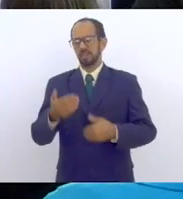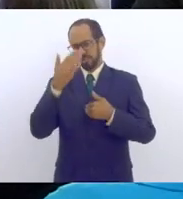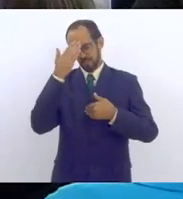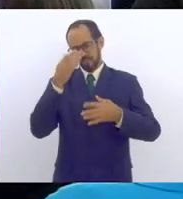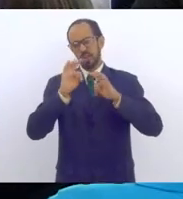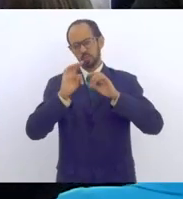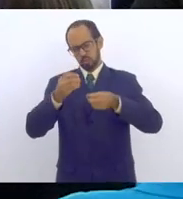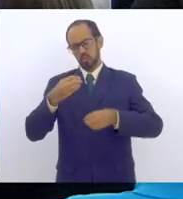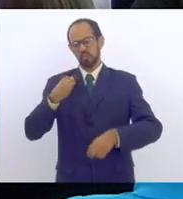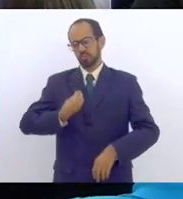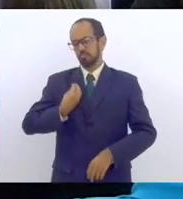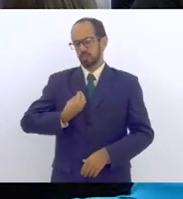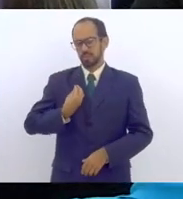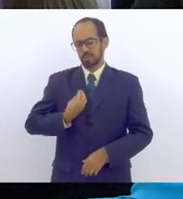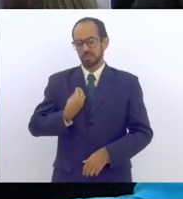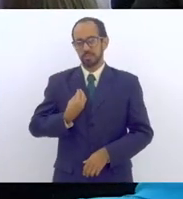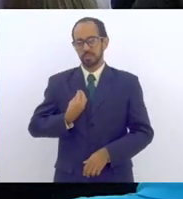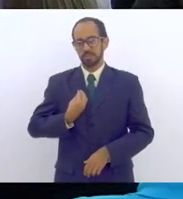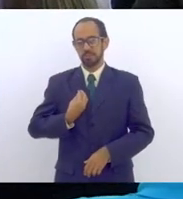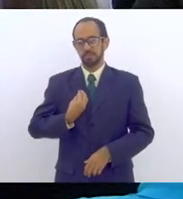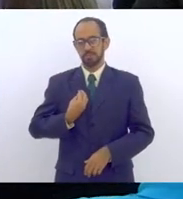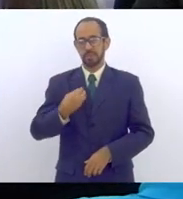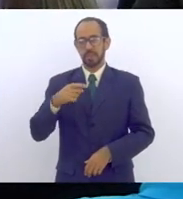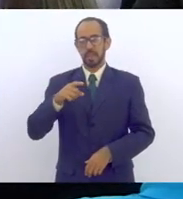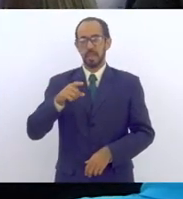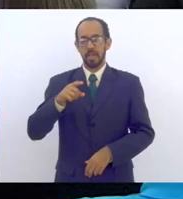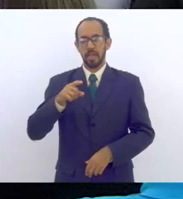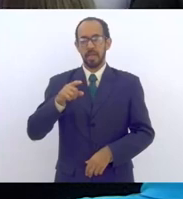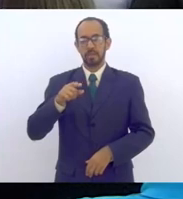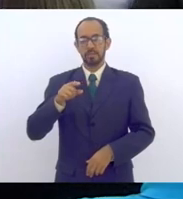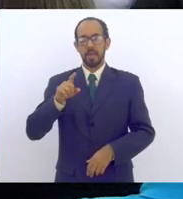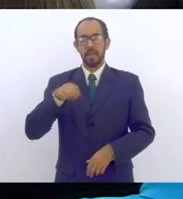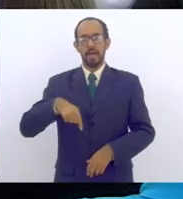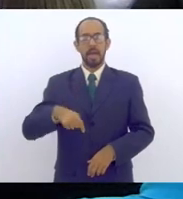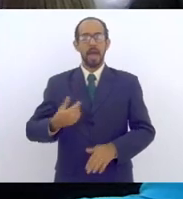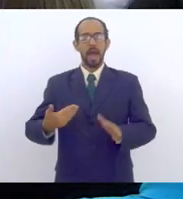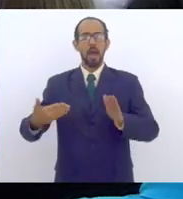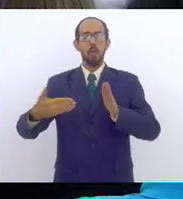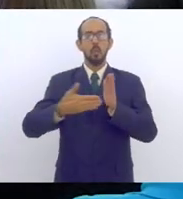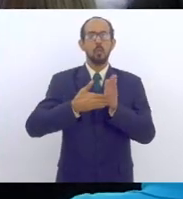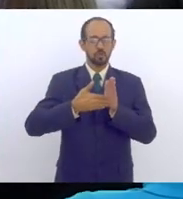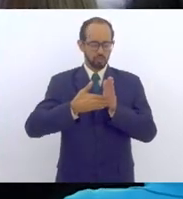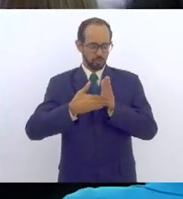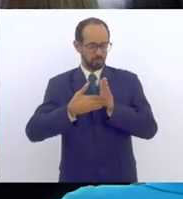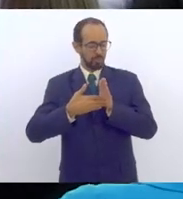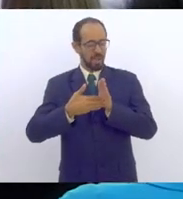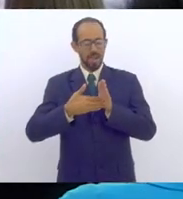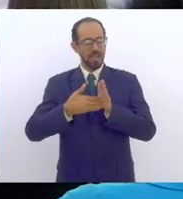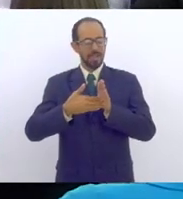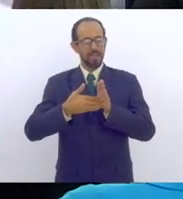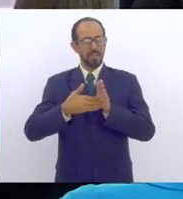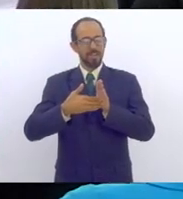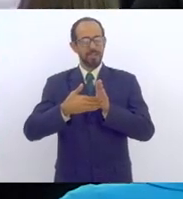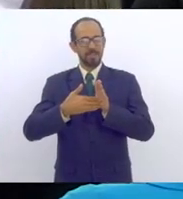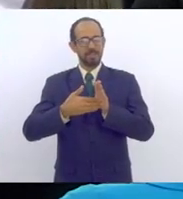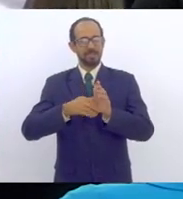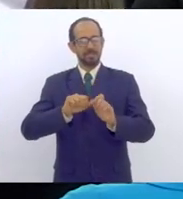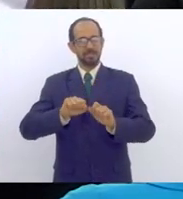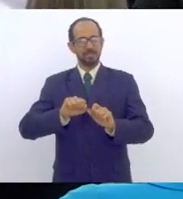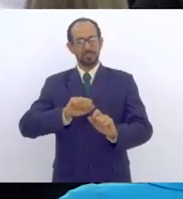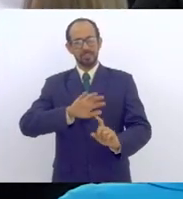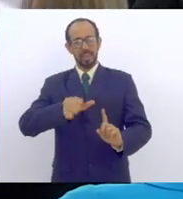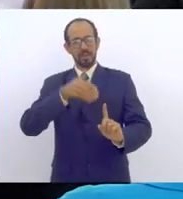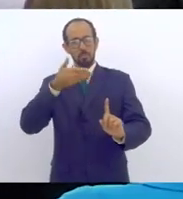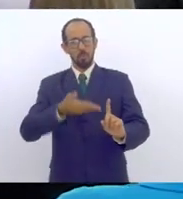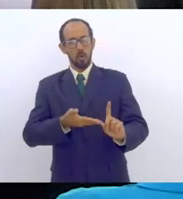todos essa é a última a última cerimônia que